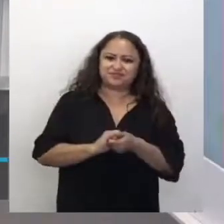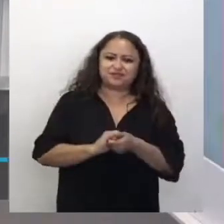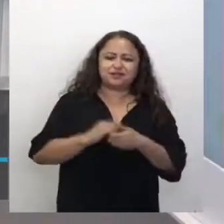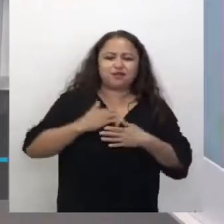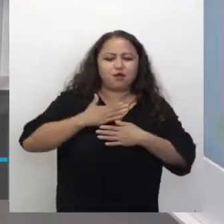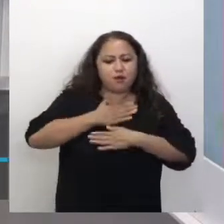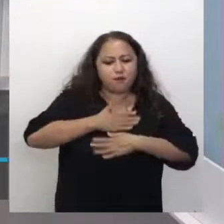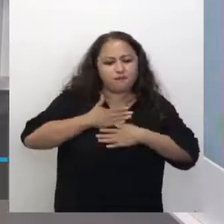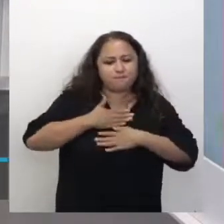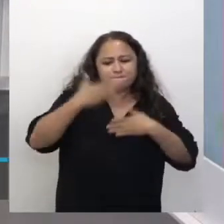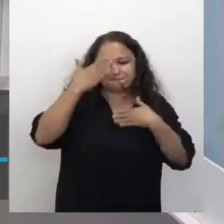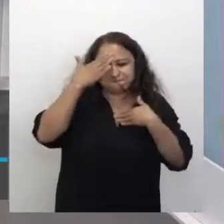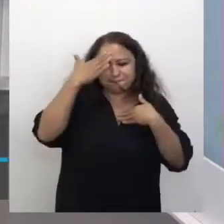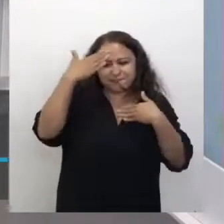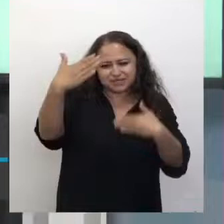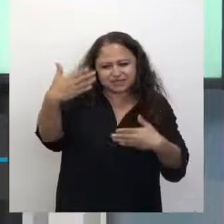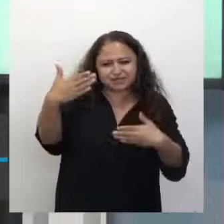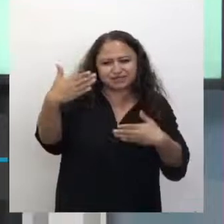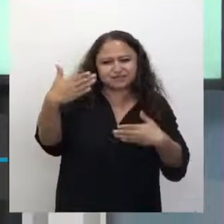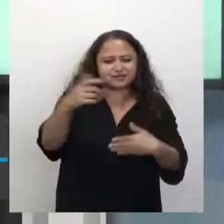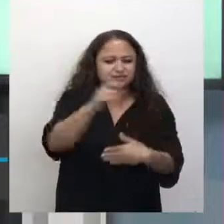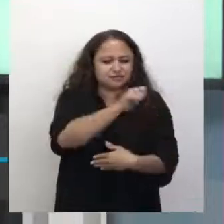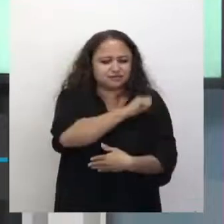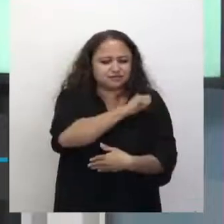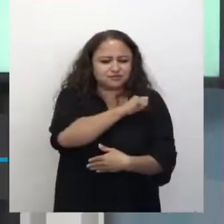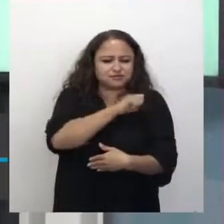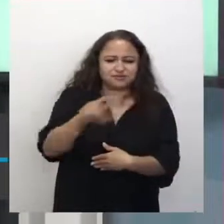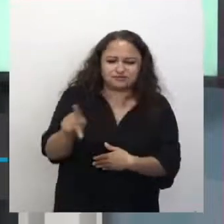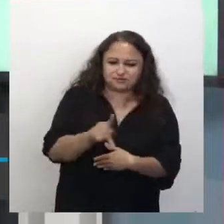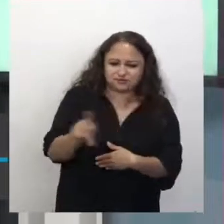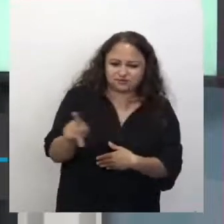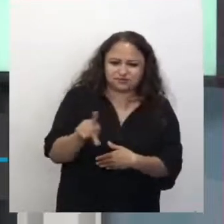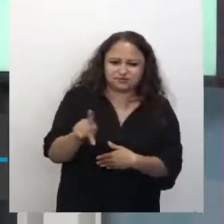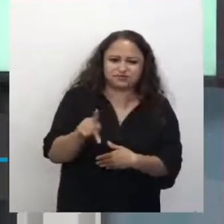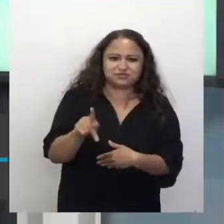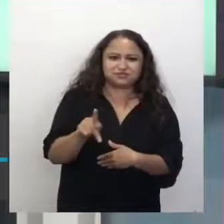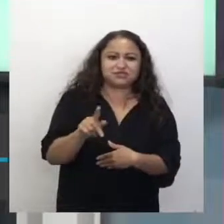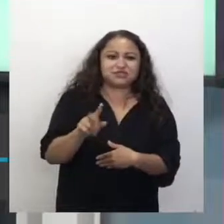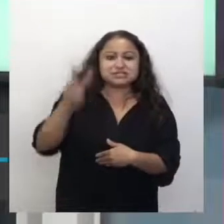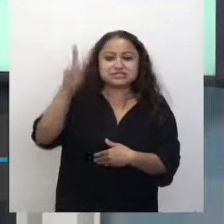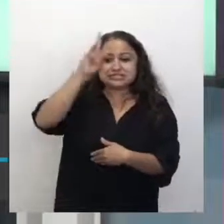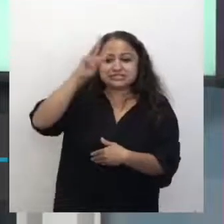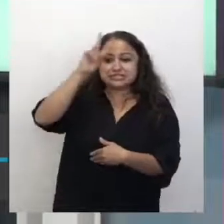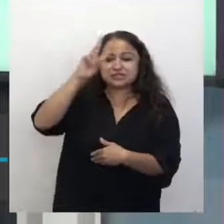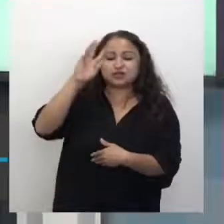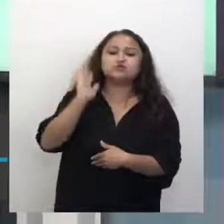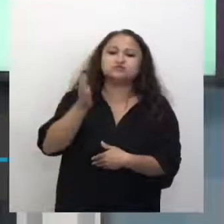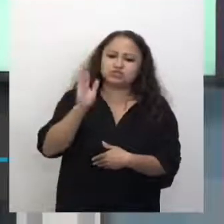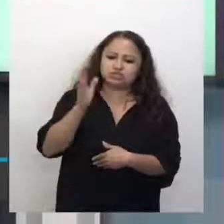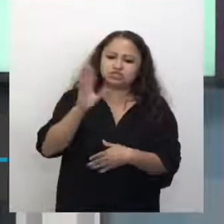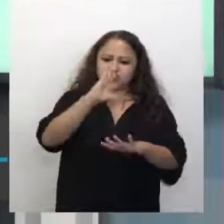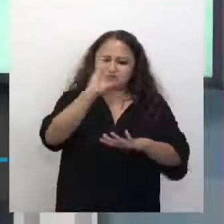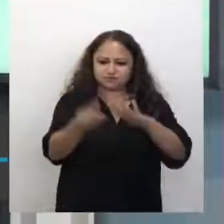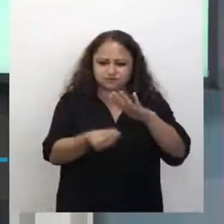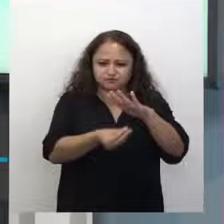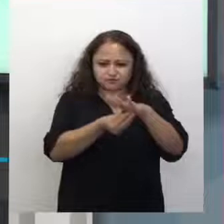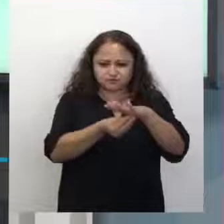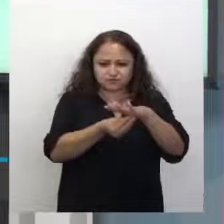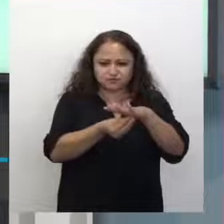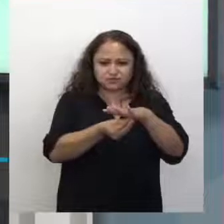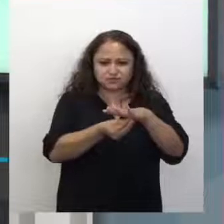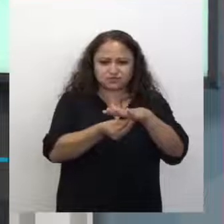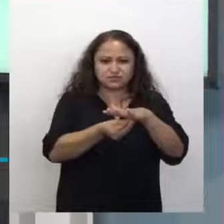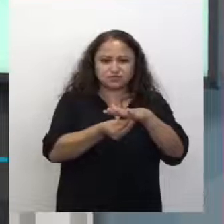obrigada a todos vocês, professores, alunos. Como eu citei antes, segunda-feira já vai estar lá, né, no repositório,